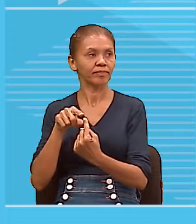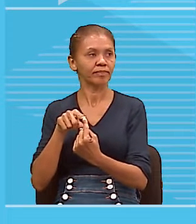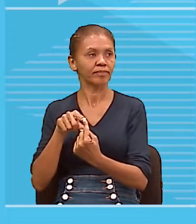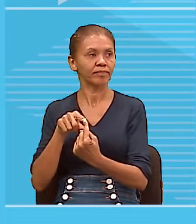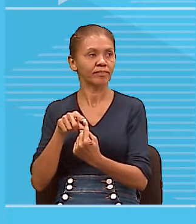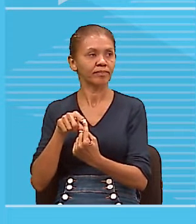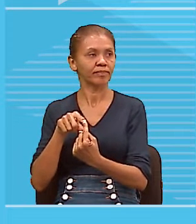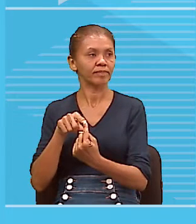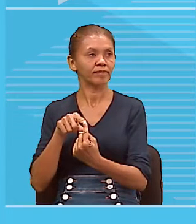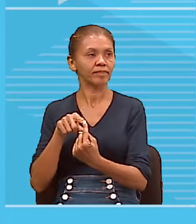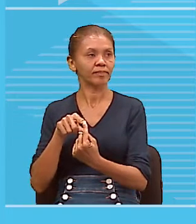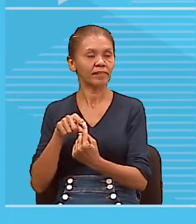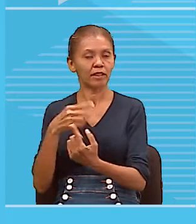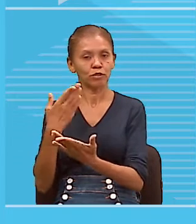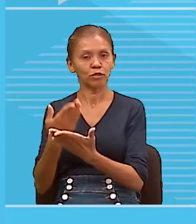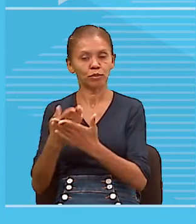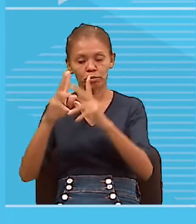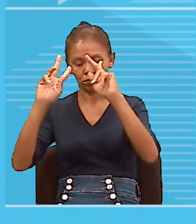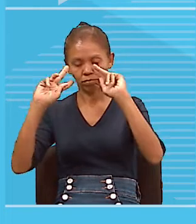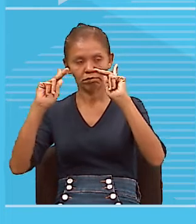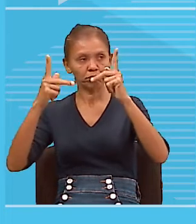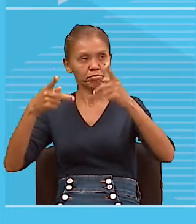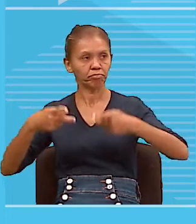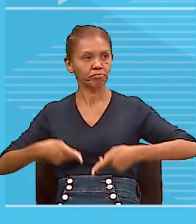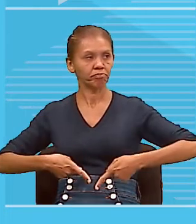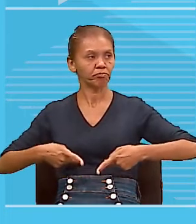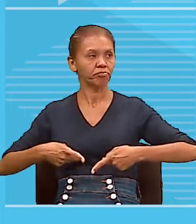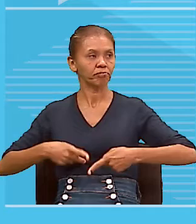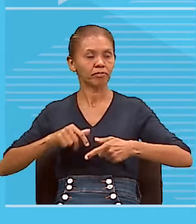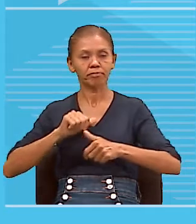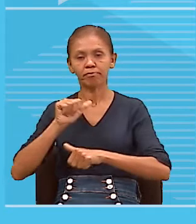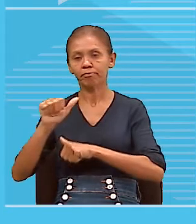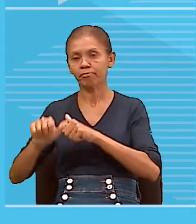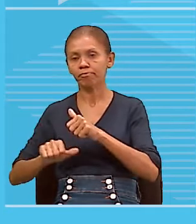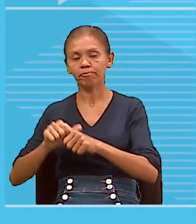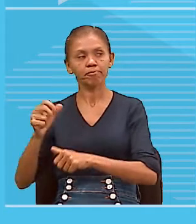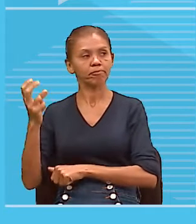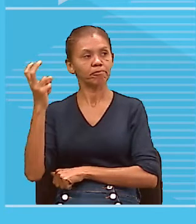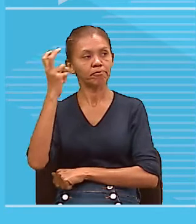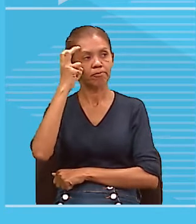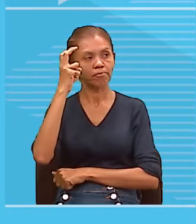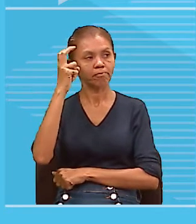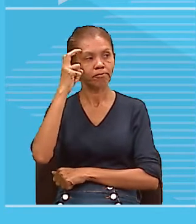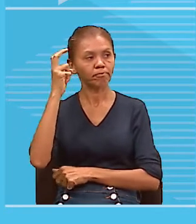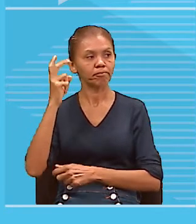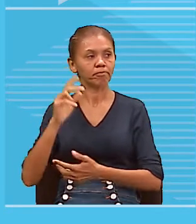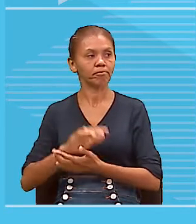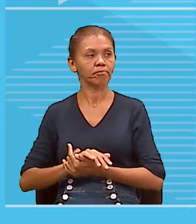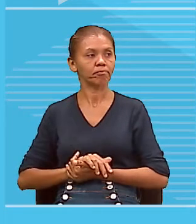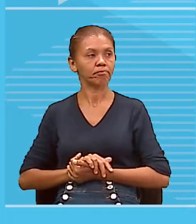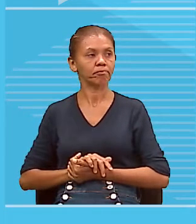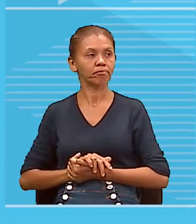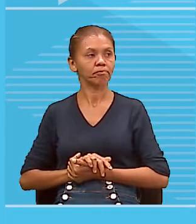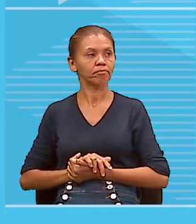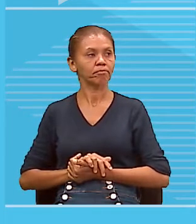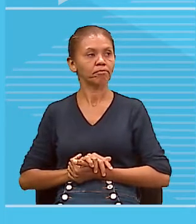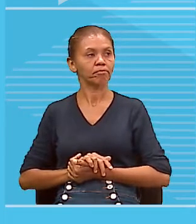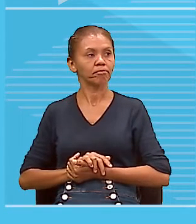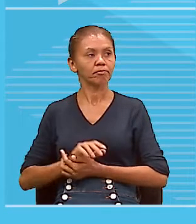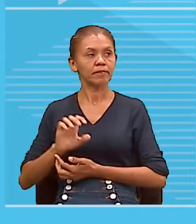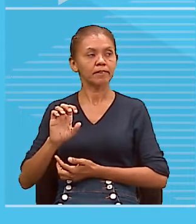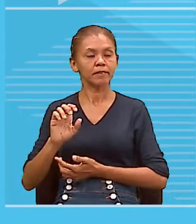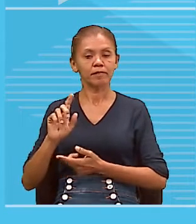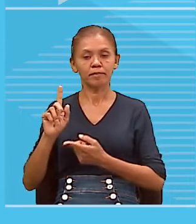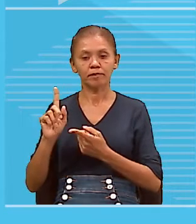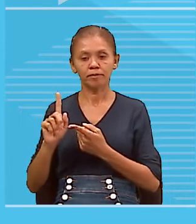objeto de conhecimento Nossa temática a origem do ser humano e a evolução cultural